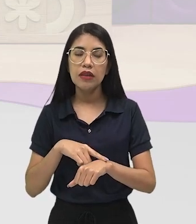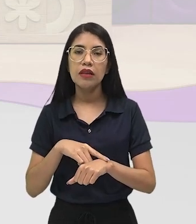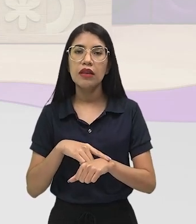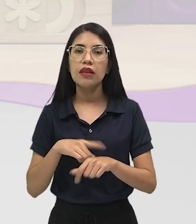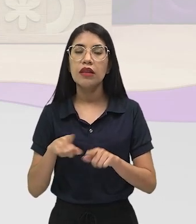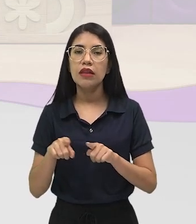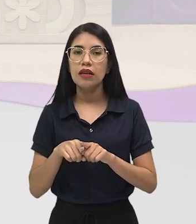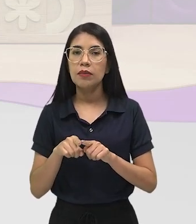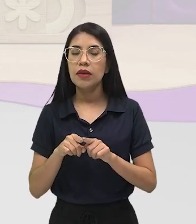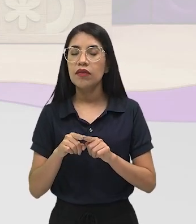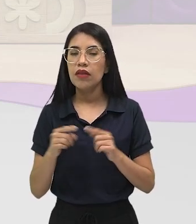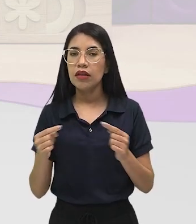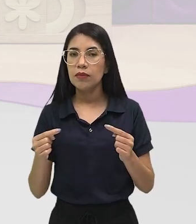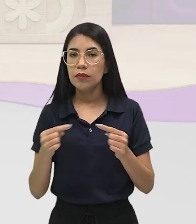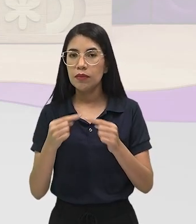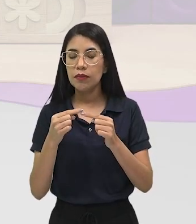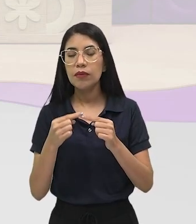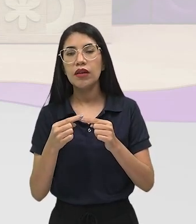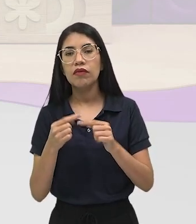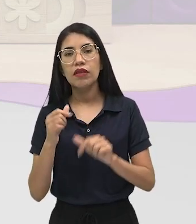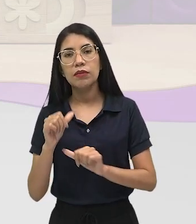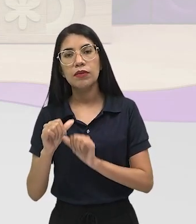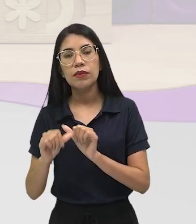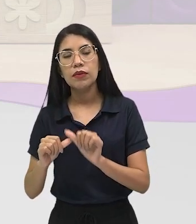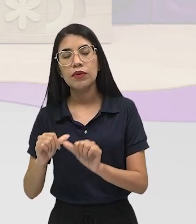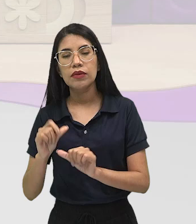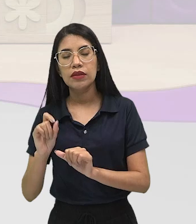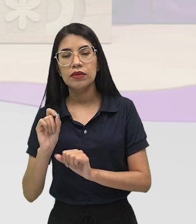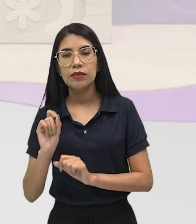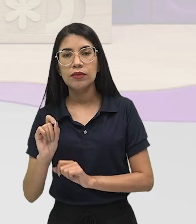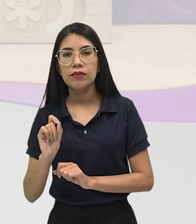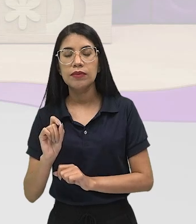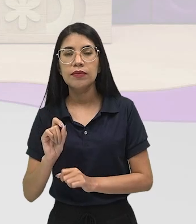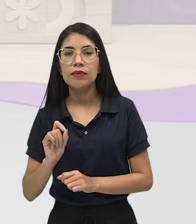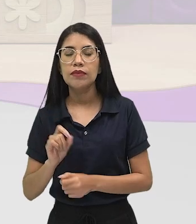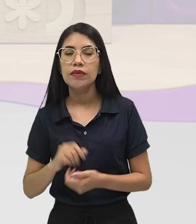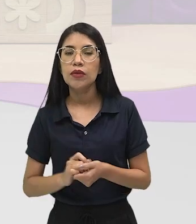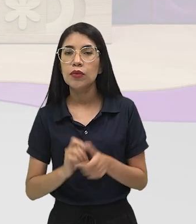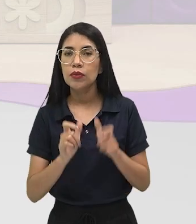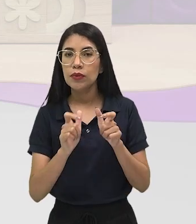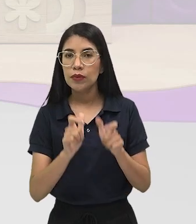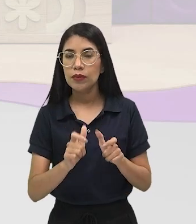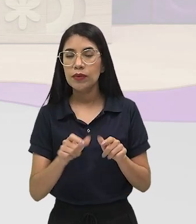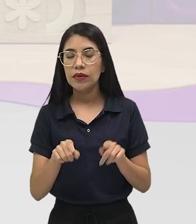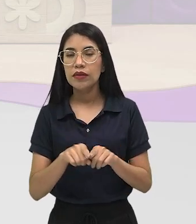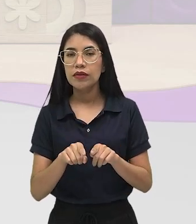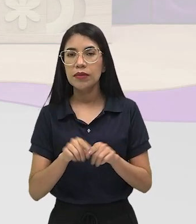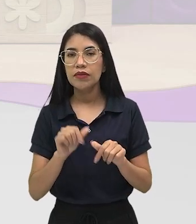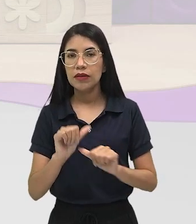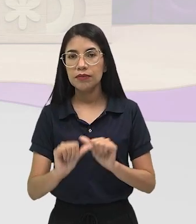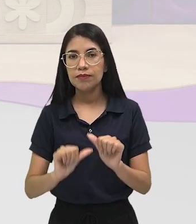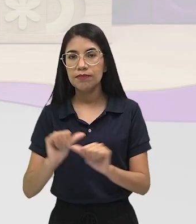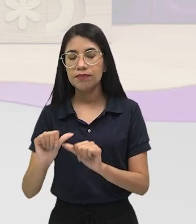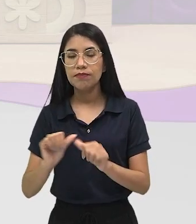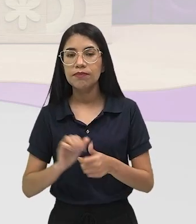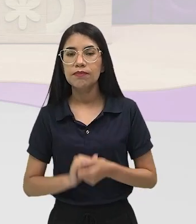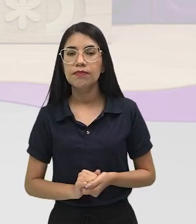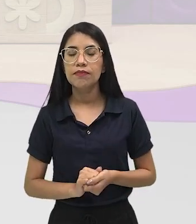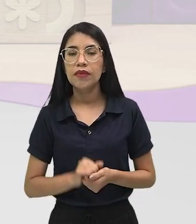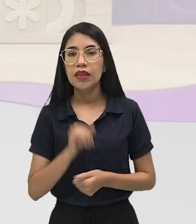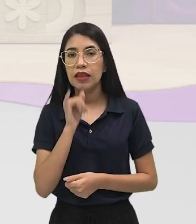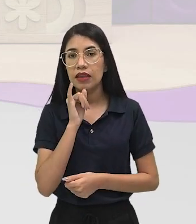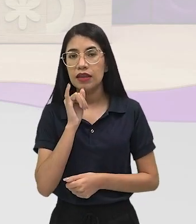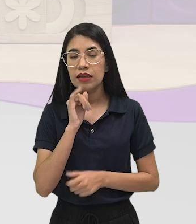né, diretamente proporcional, nós teremos aqui a posição. E tem até